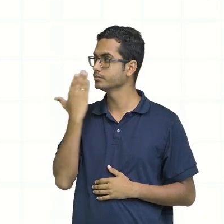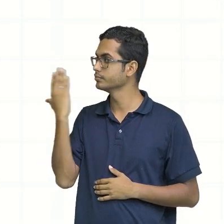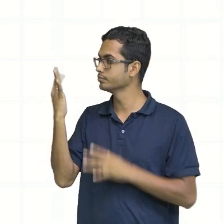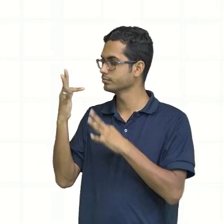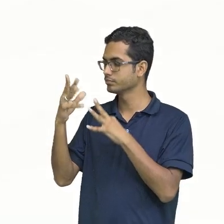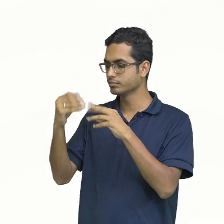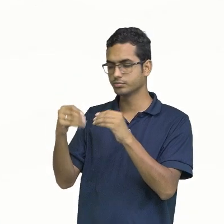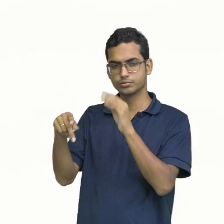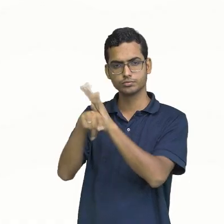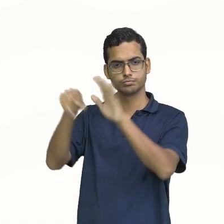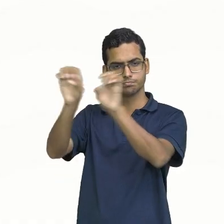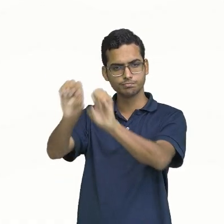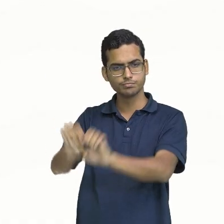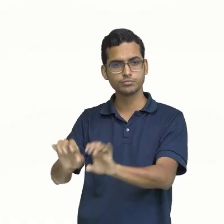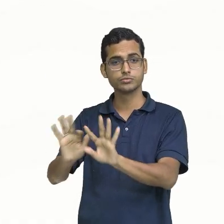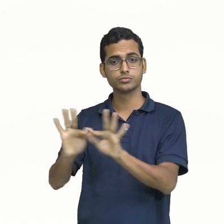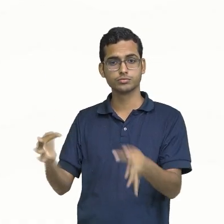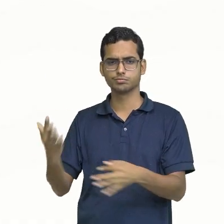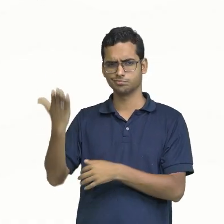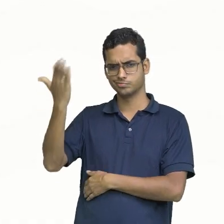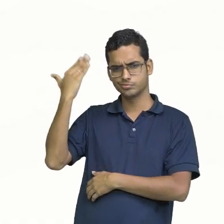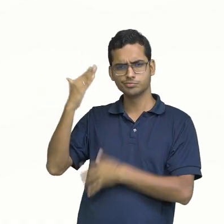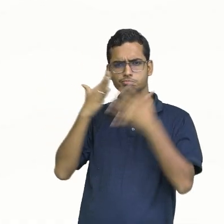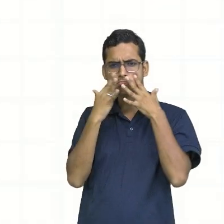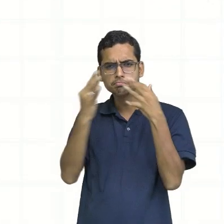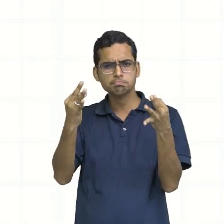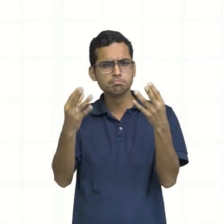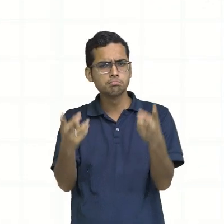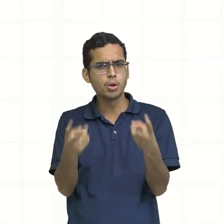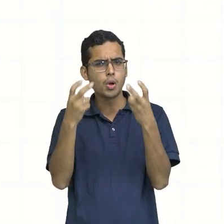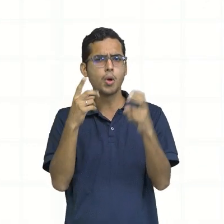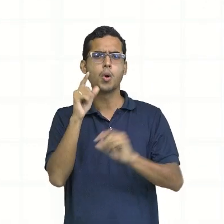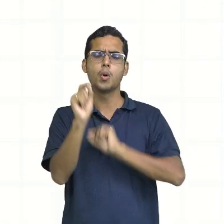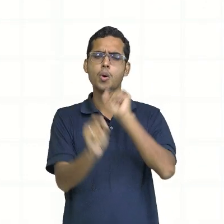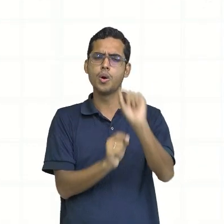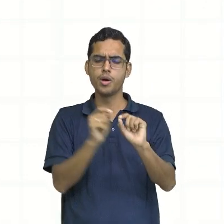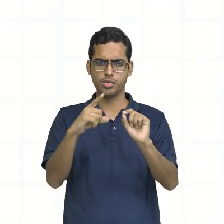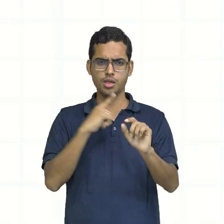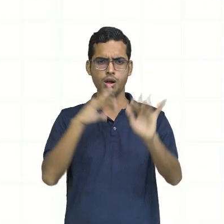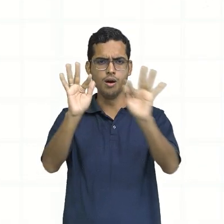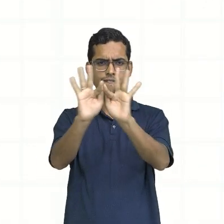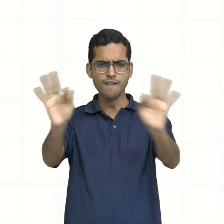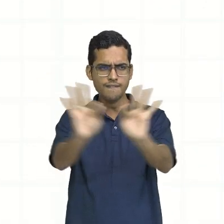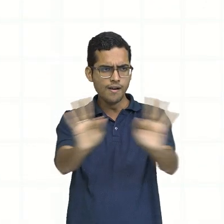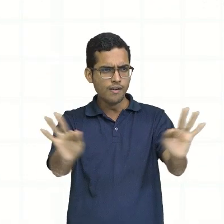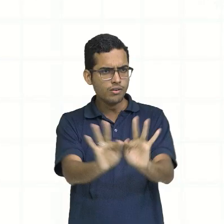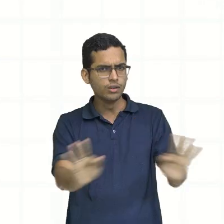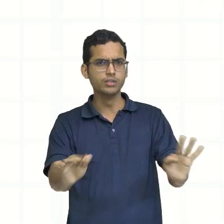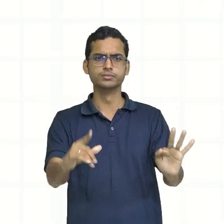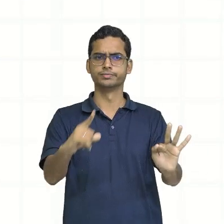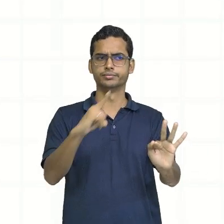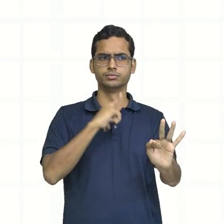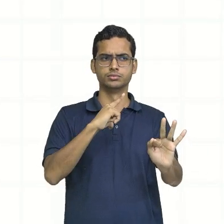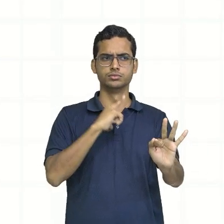past. Então, repare, gente, que eu tenho, então, essas frases aqui, né, todas